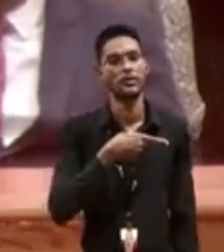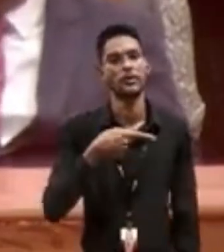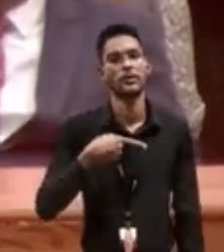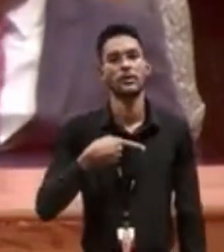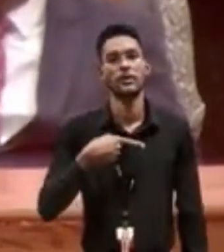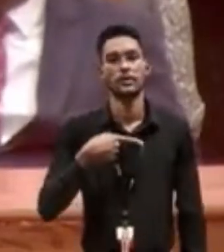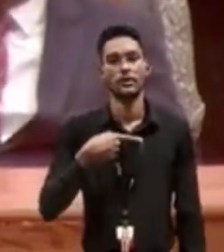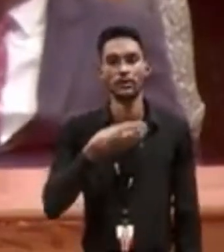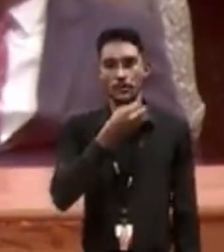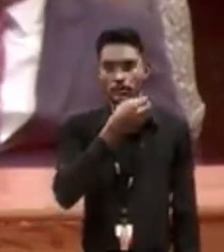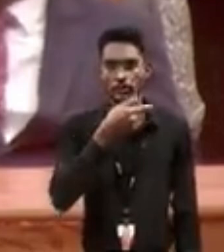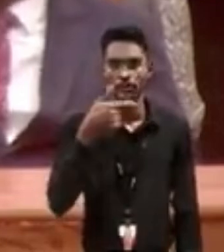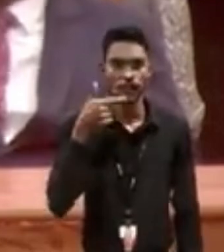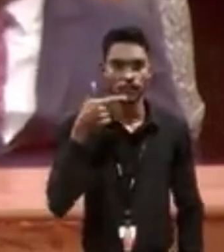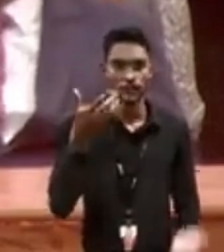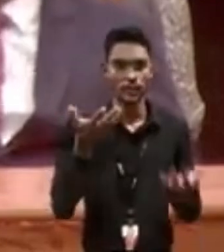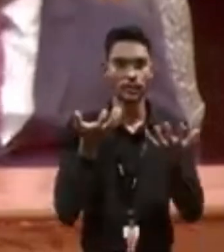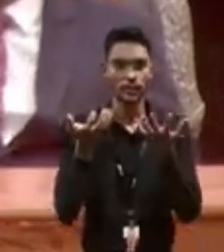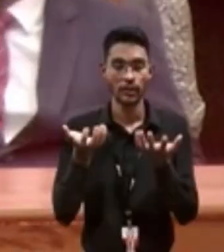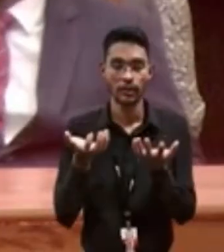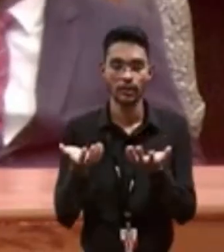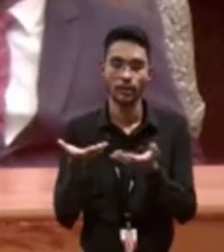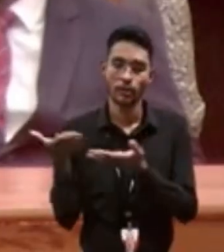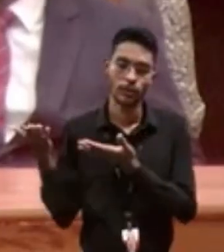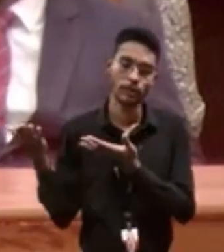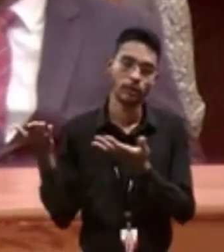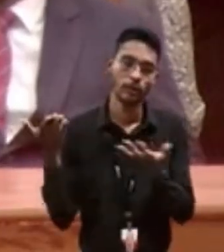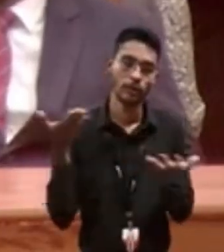pastor Juvenil e